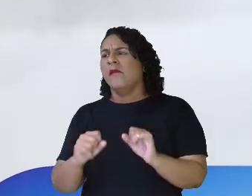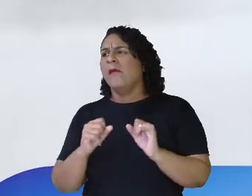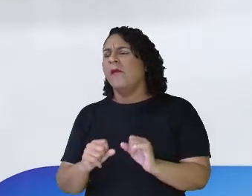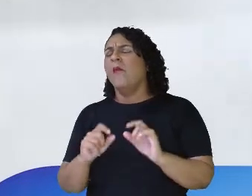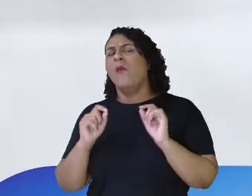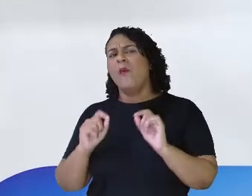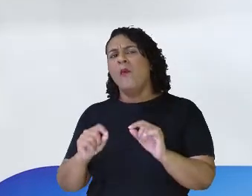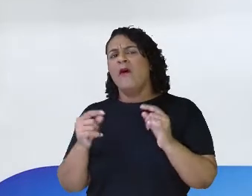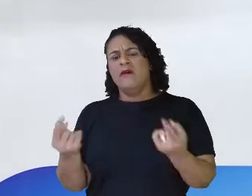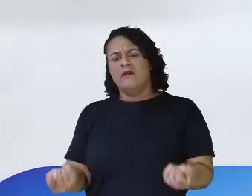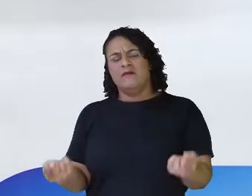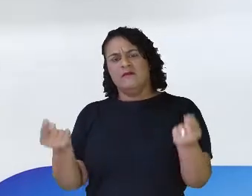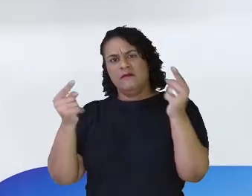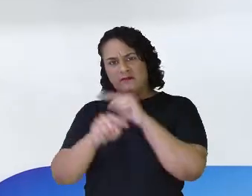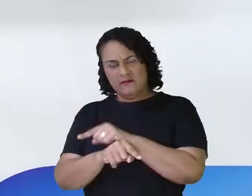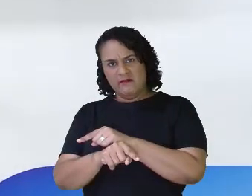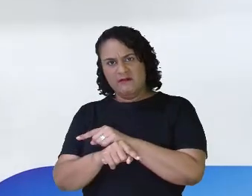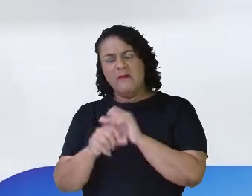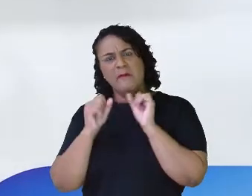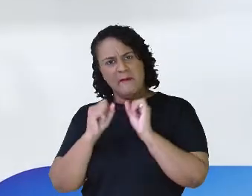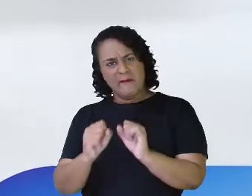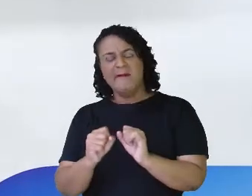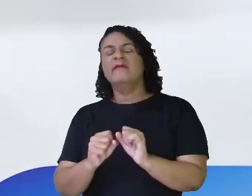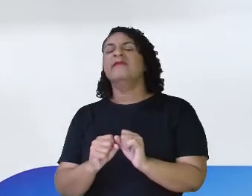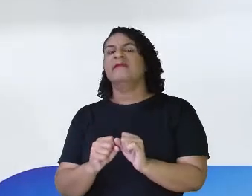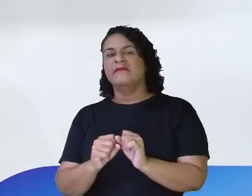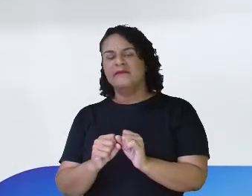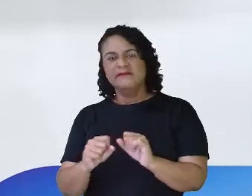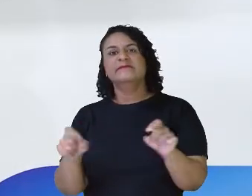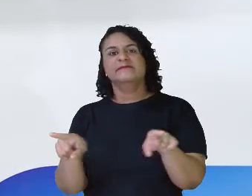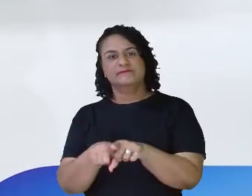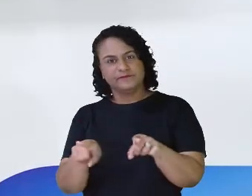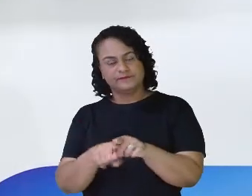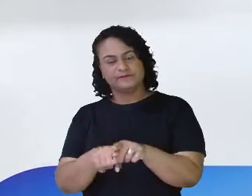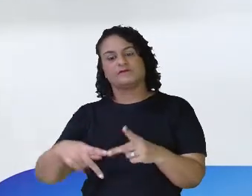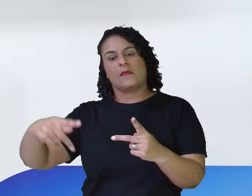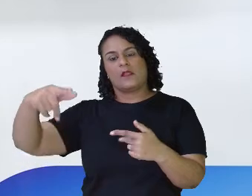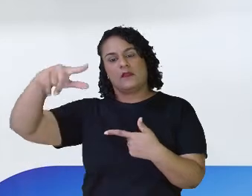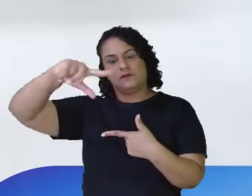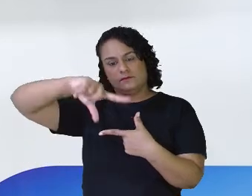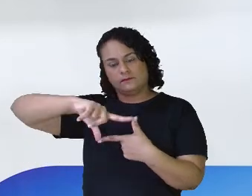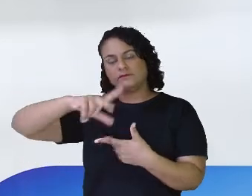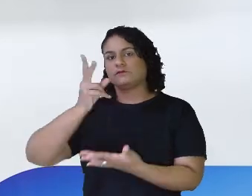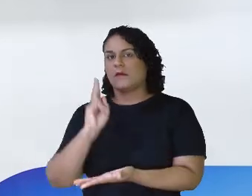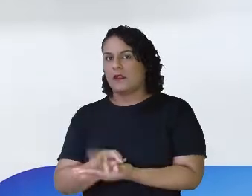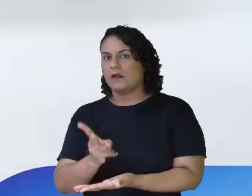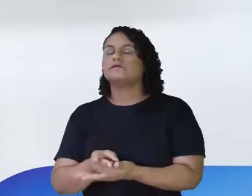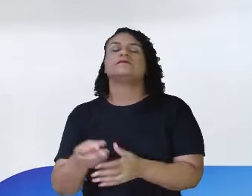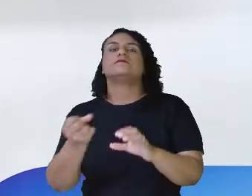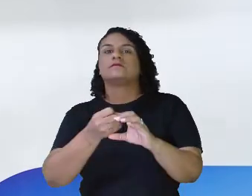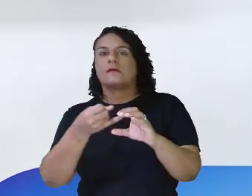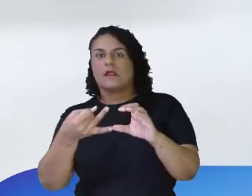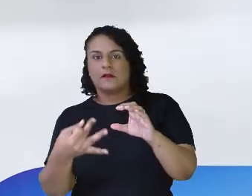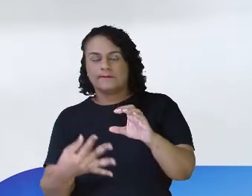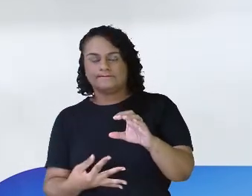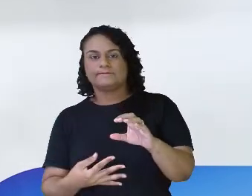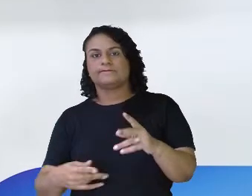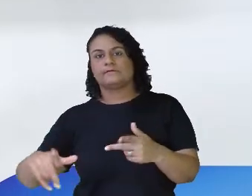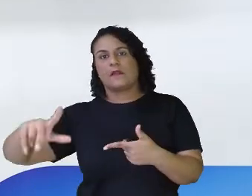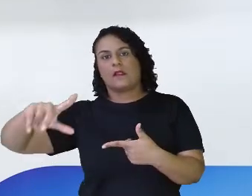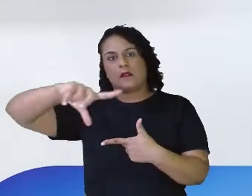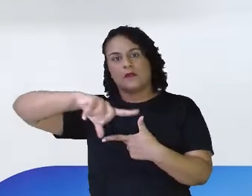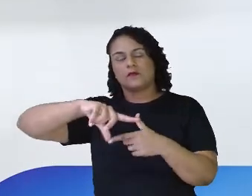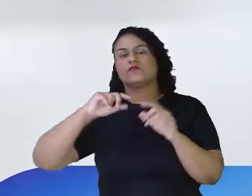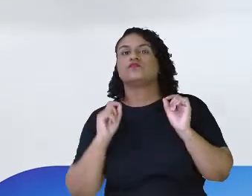estar invertido, poderia estar virado, também seria retângulo, tá? A característica do retângulo